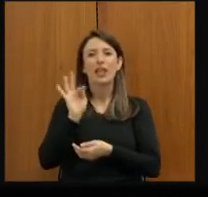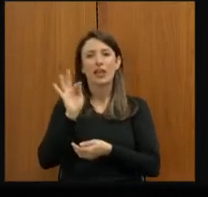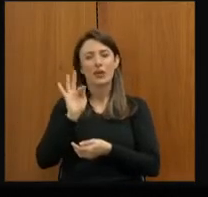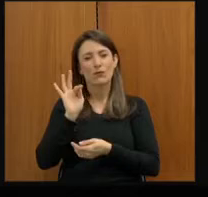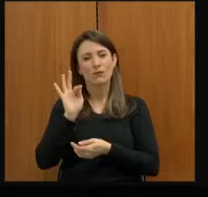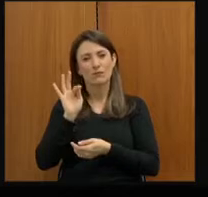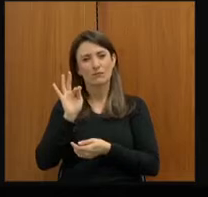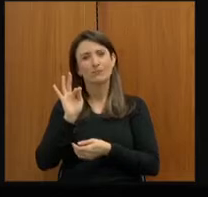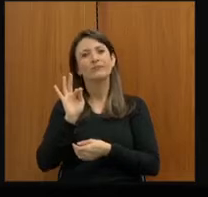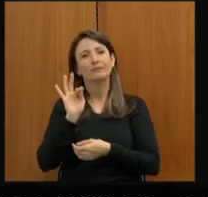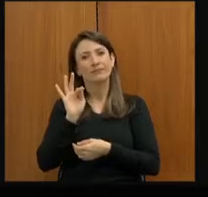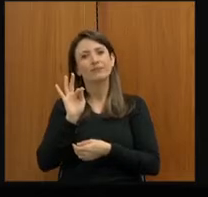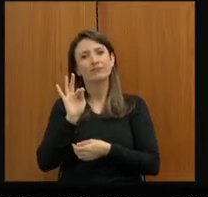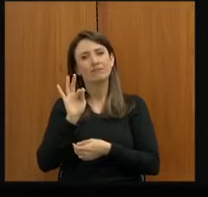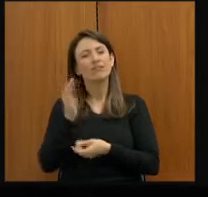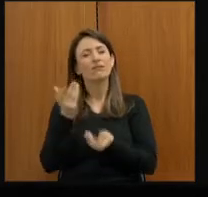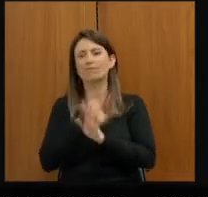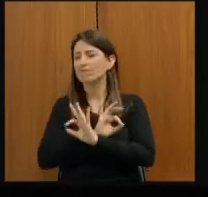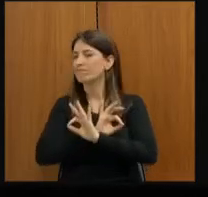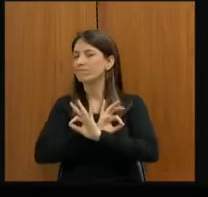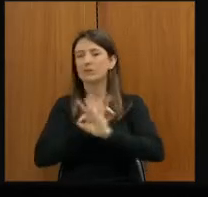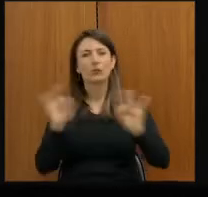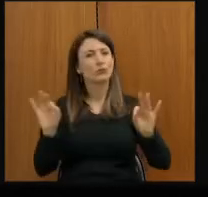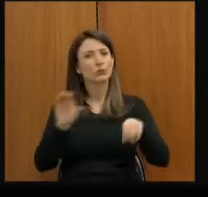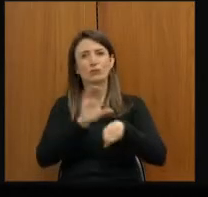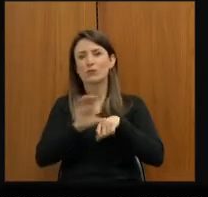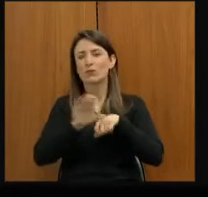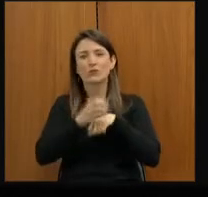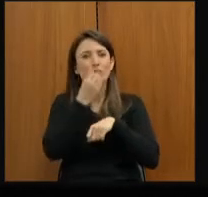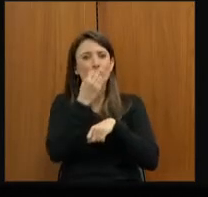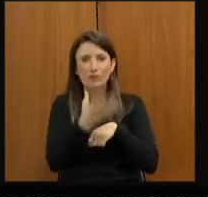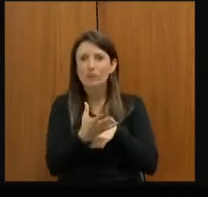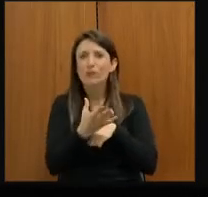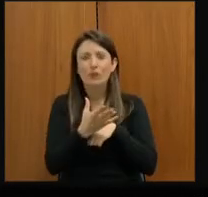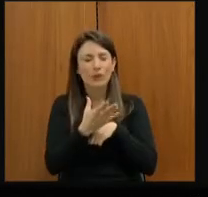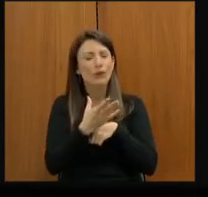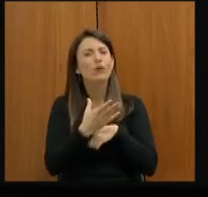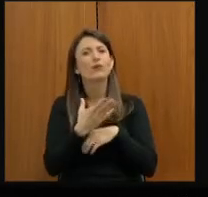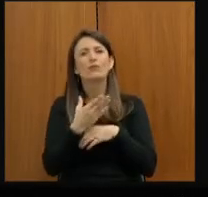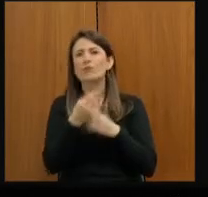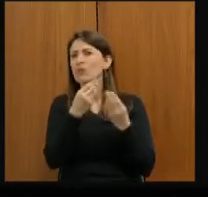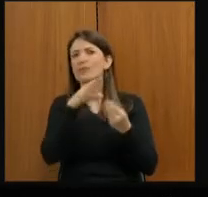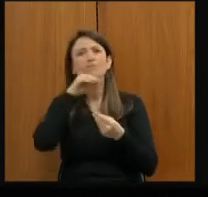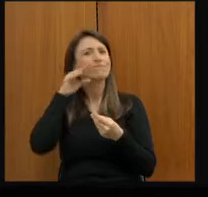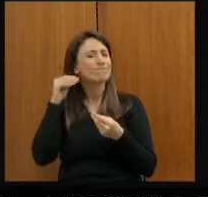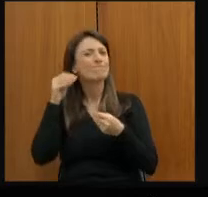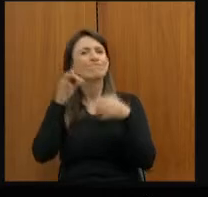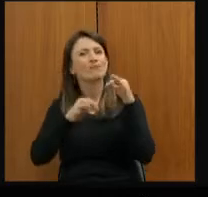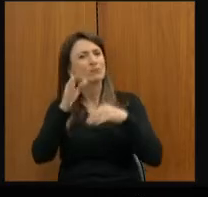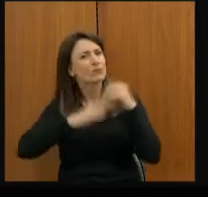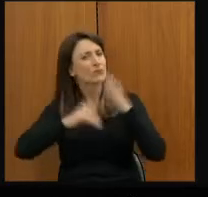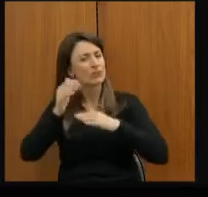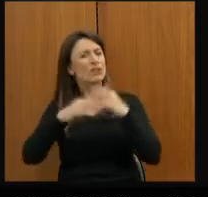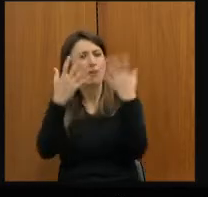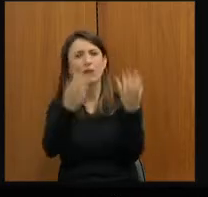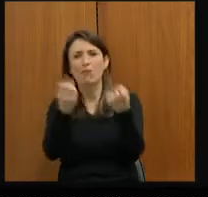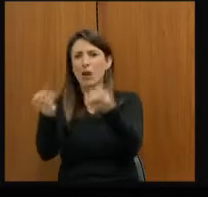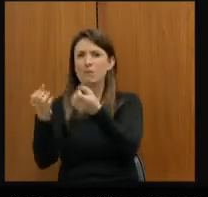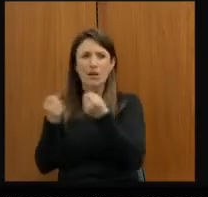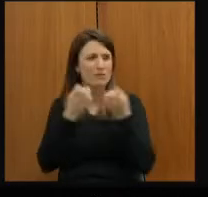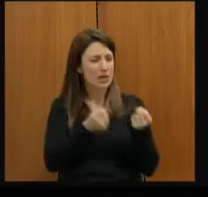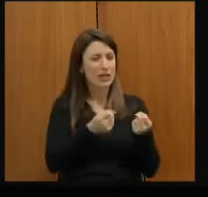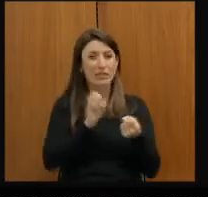foi realmente um sucesso os uma decisão significativa quem não aderiu foi